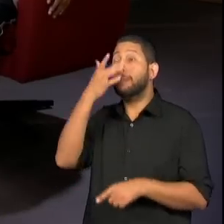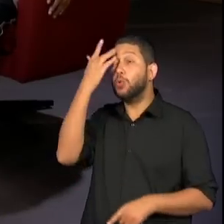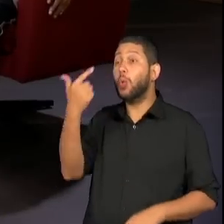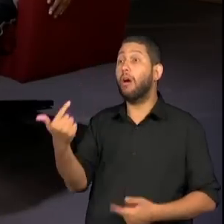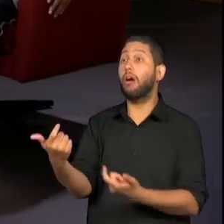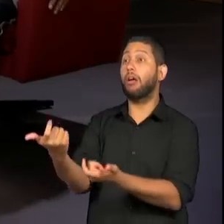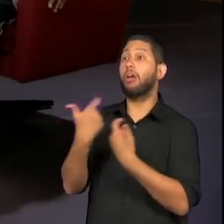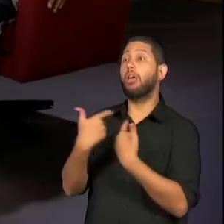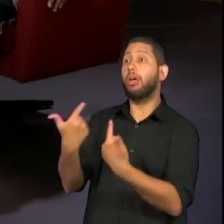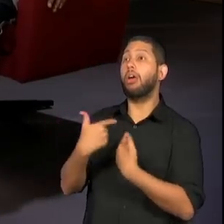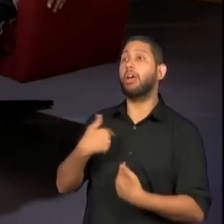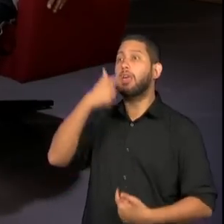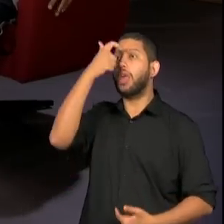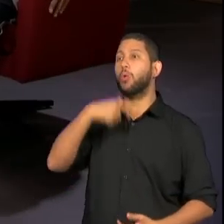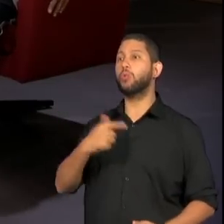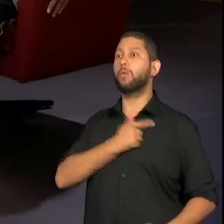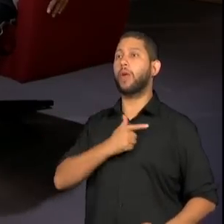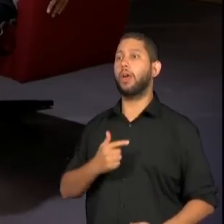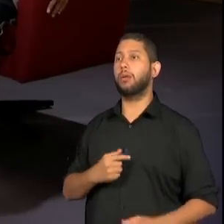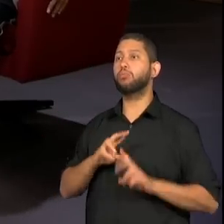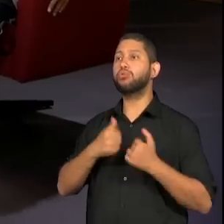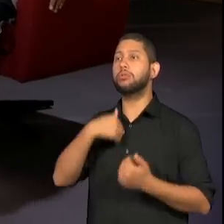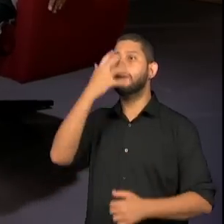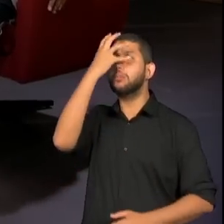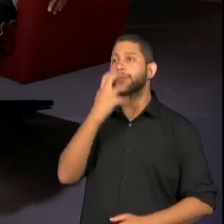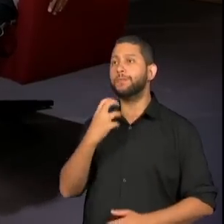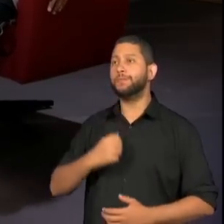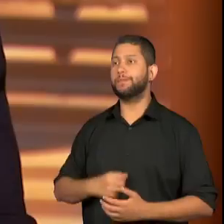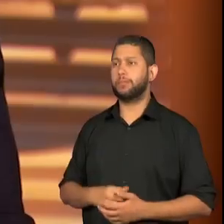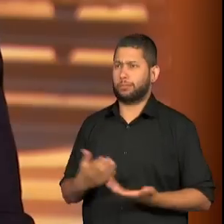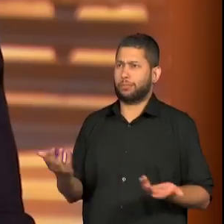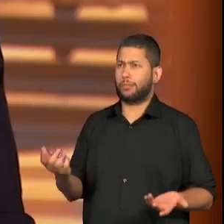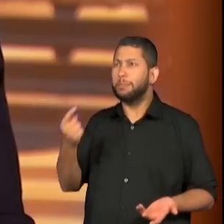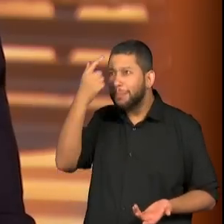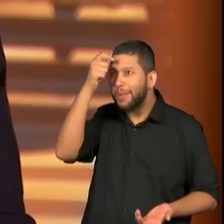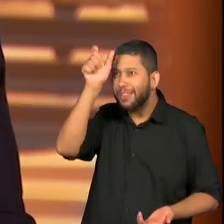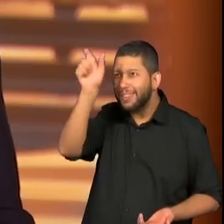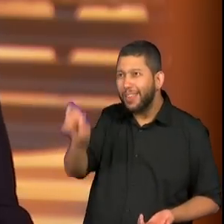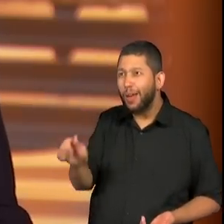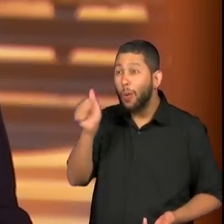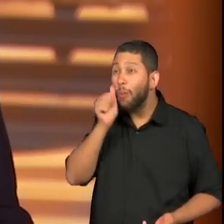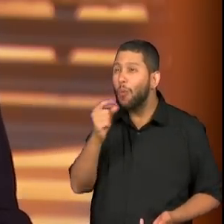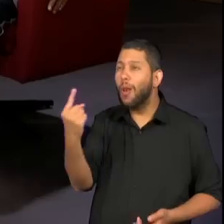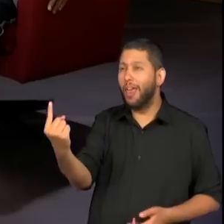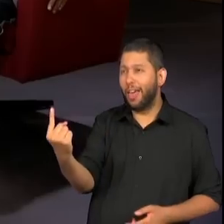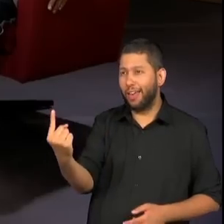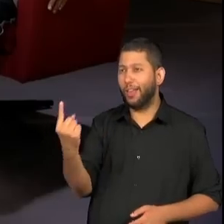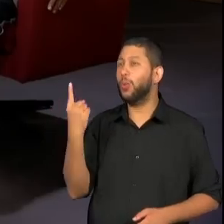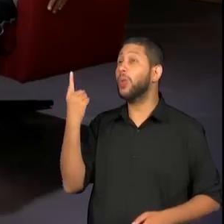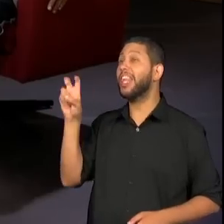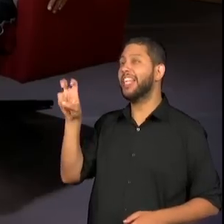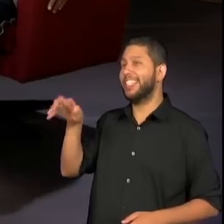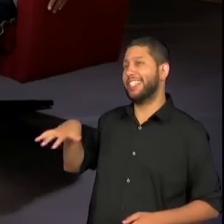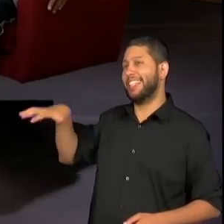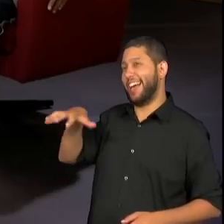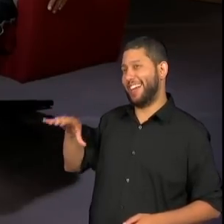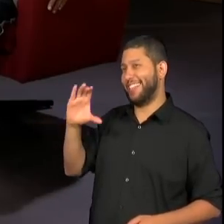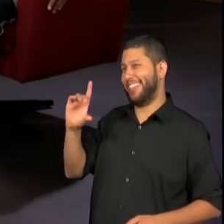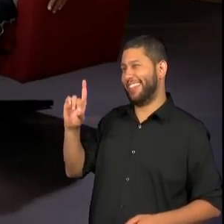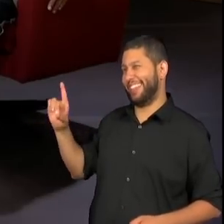feio me deixava mais sisudo. Sei. Sabe, teve uma menina que lá do 15, 15 é uma área lá da Cidade de